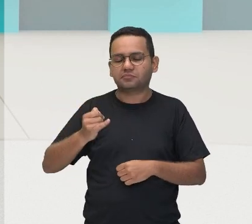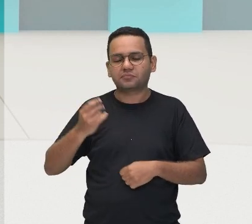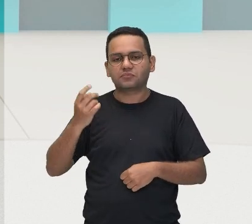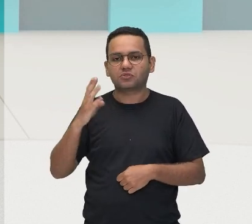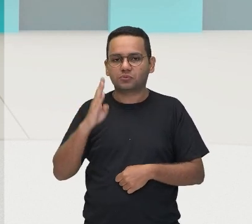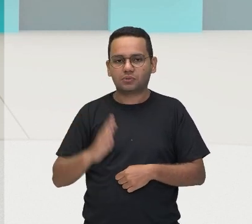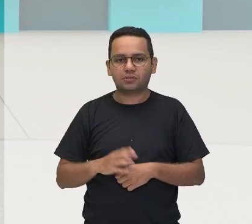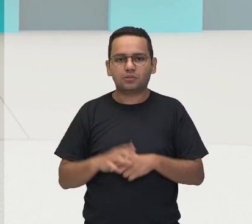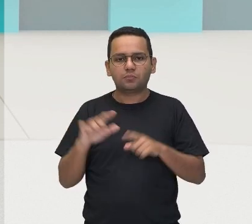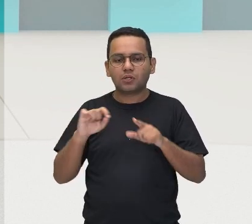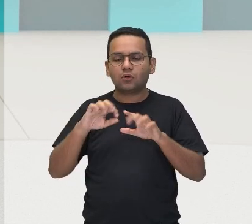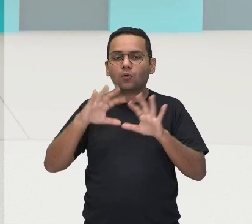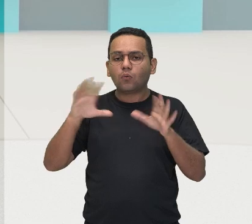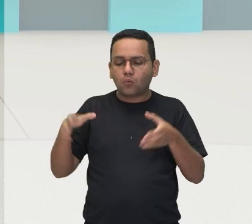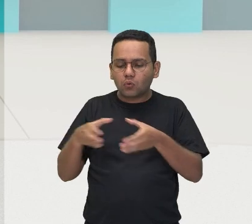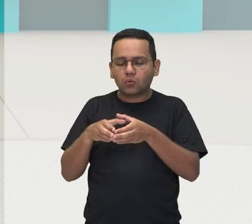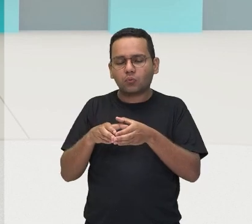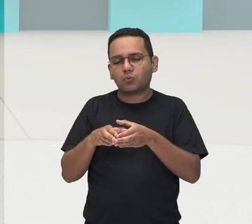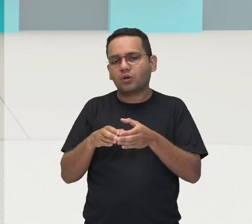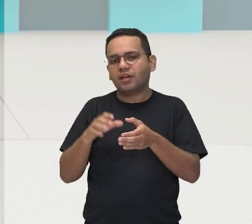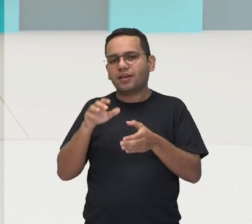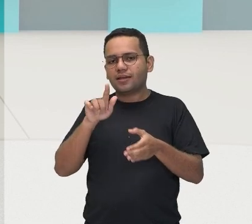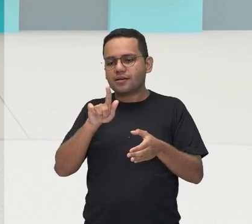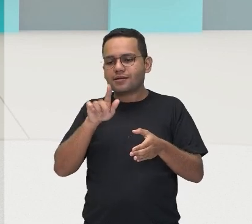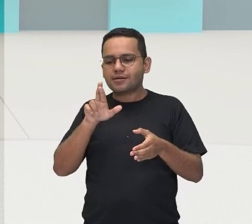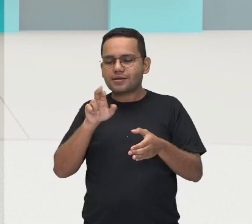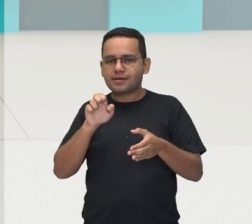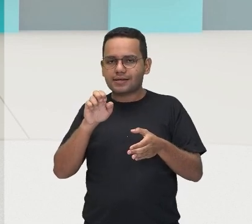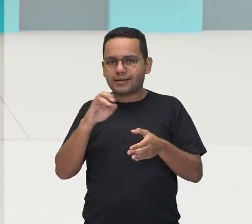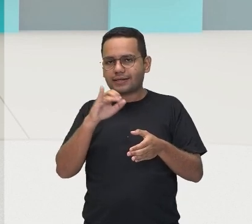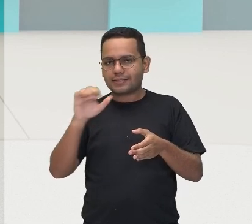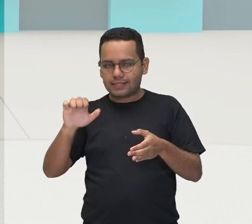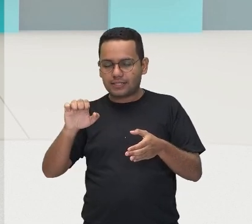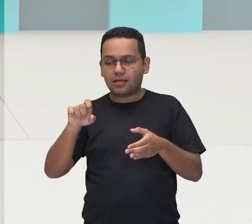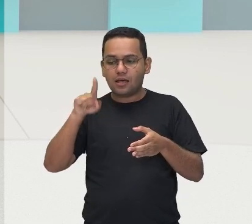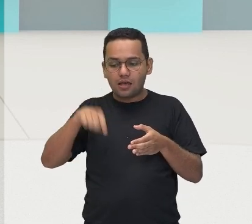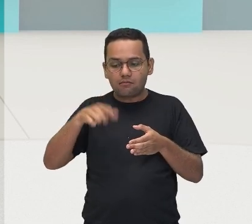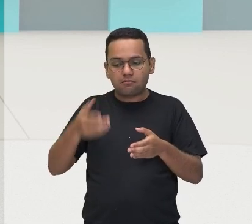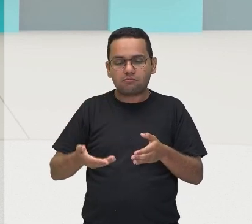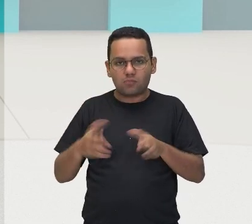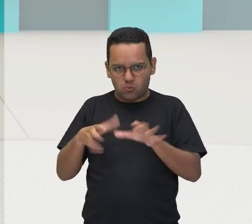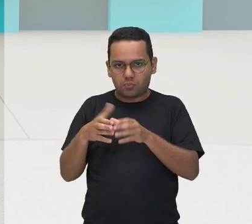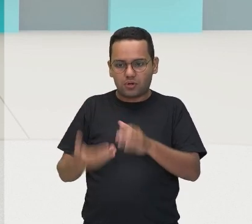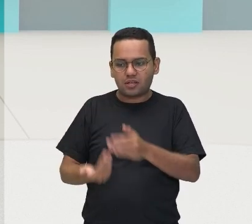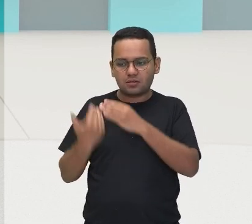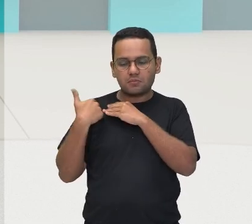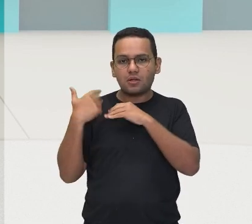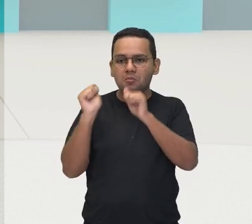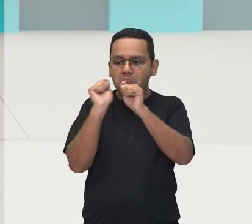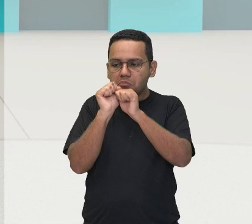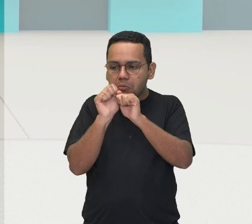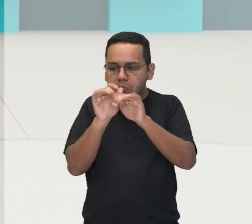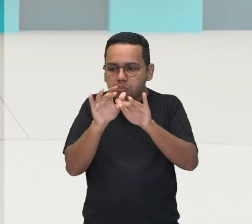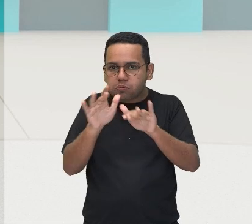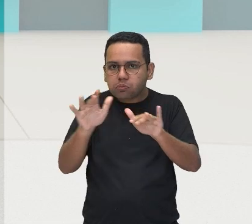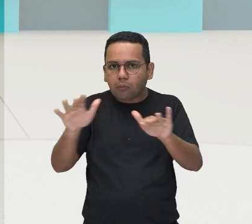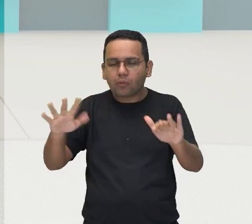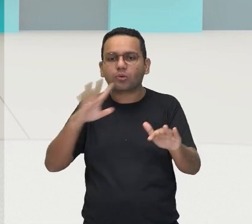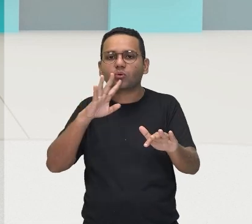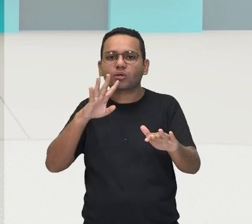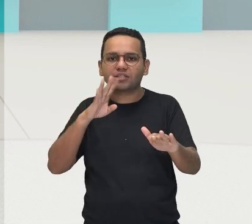família Gracie. Então, eles foram responsáveis por expandir, né, e tornar conhecido esse esporte, que é